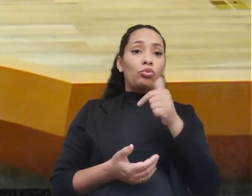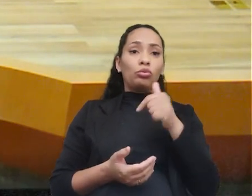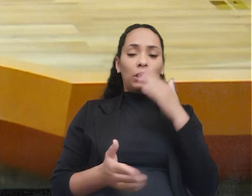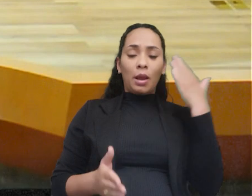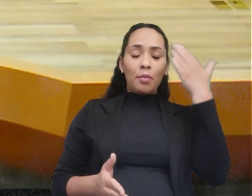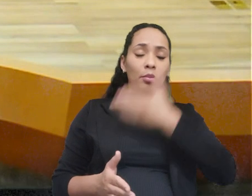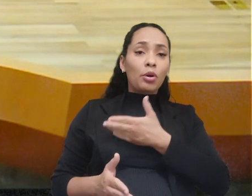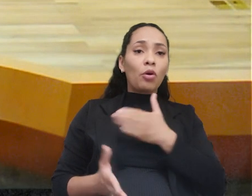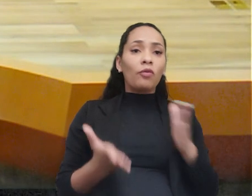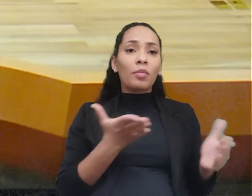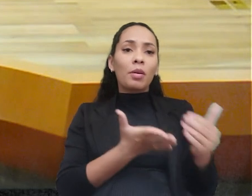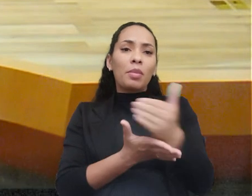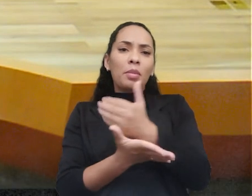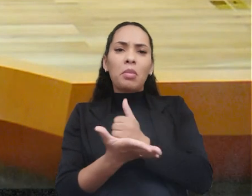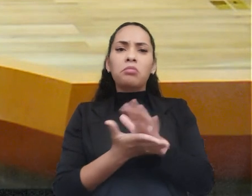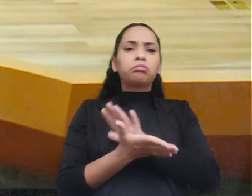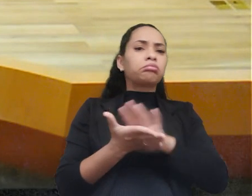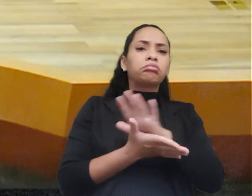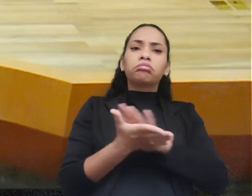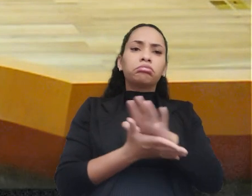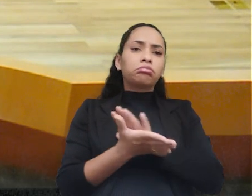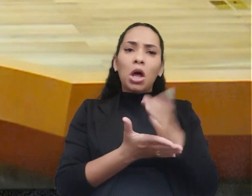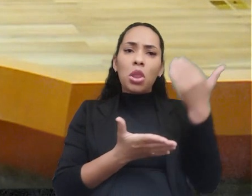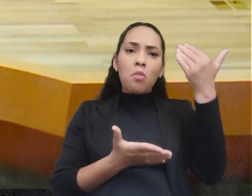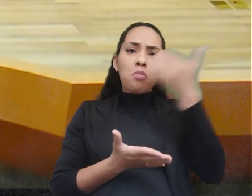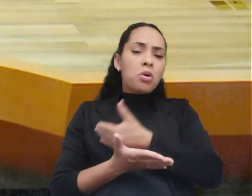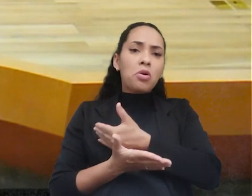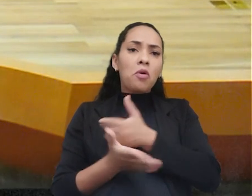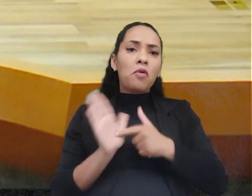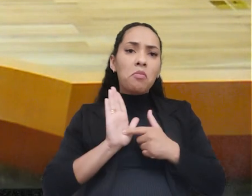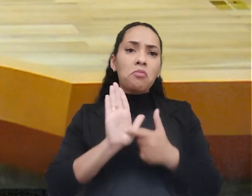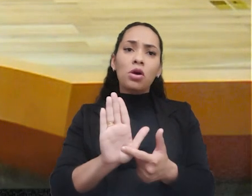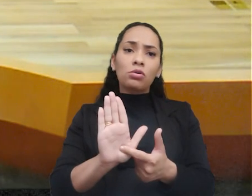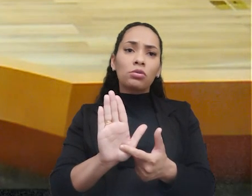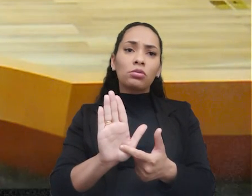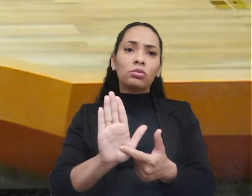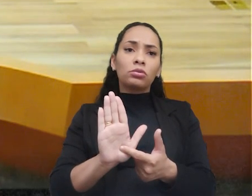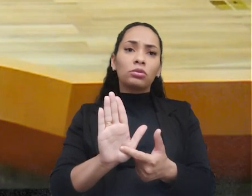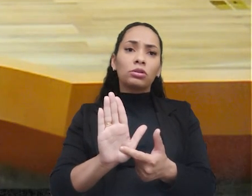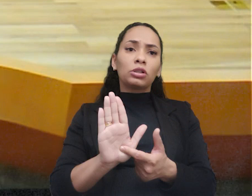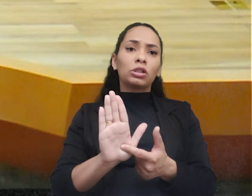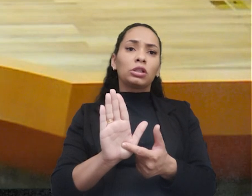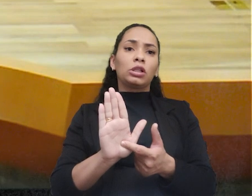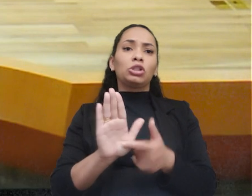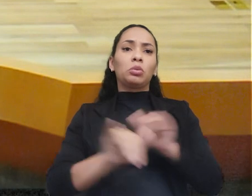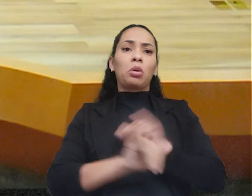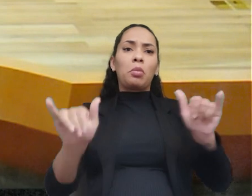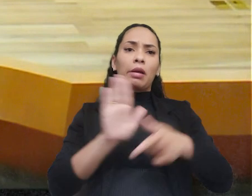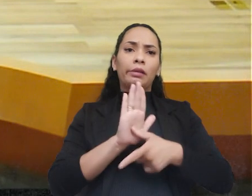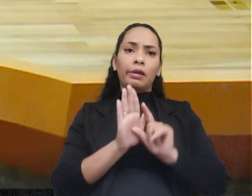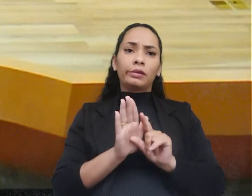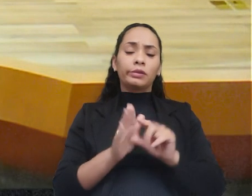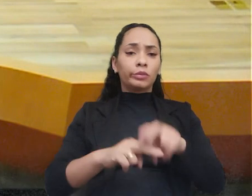de prova aqui nos autos, nenhum indício ou demonstração de propaganda antecipada,